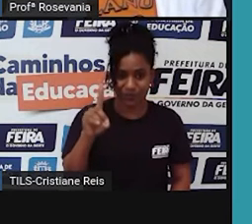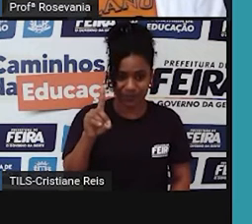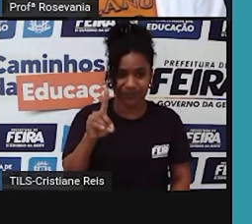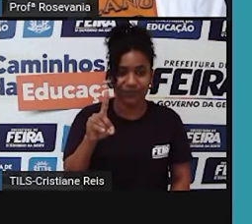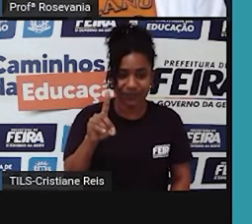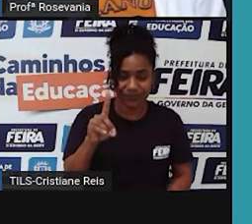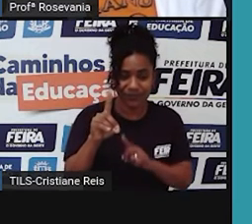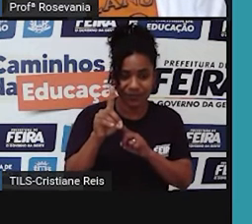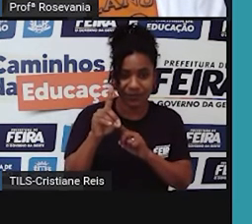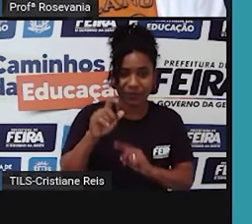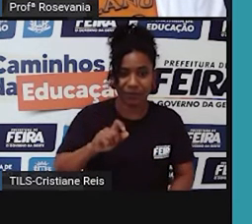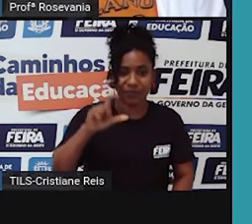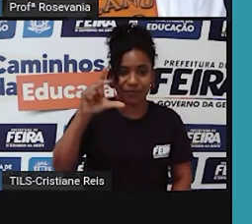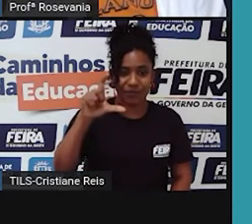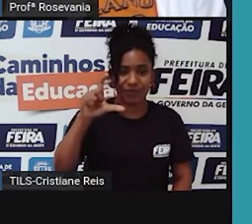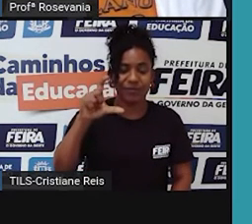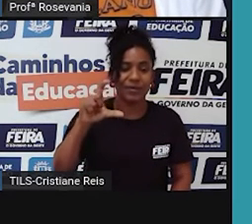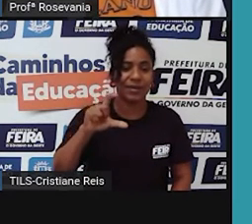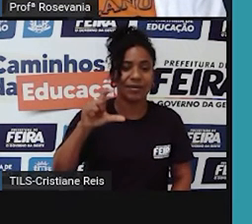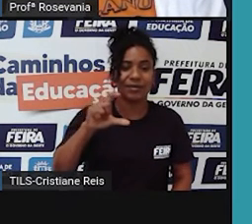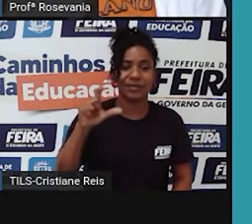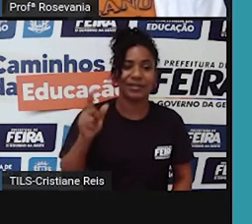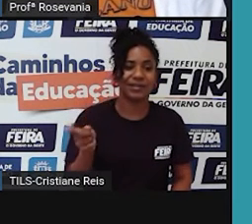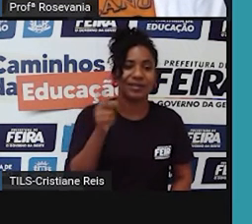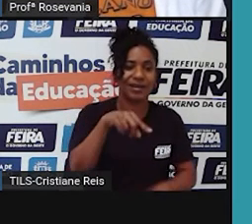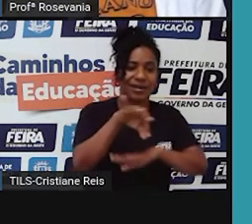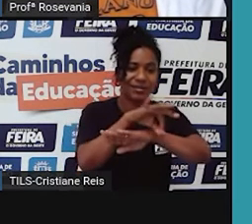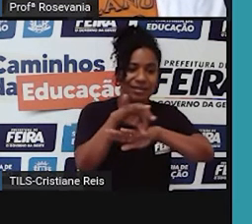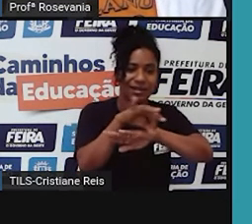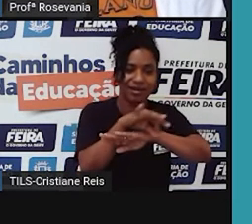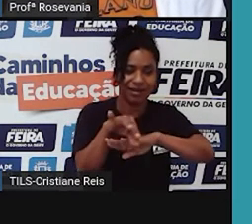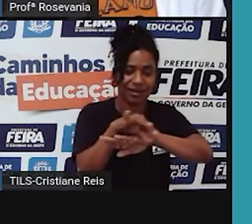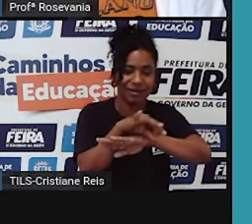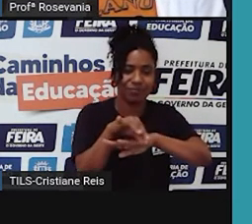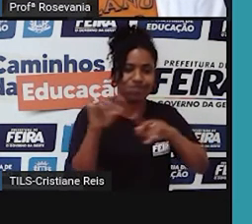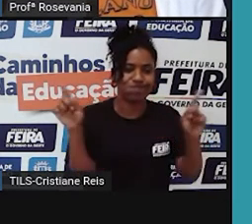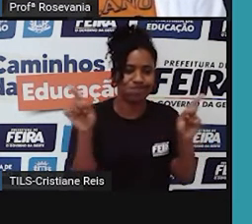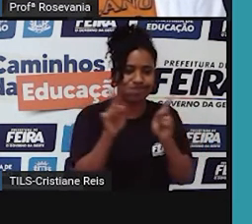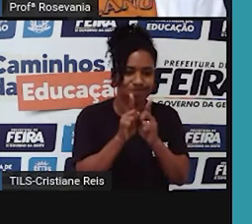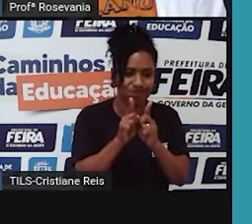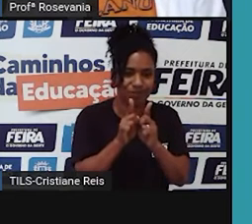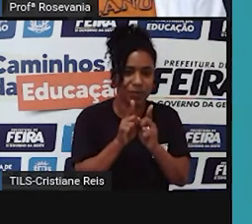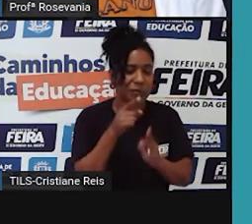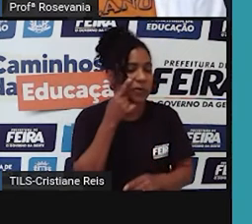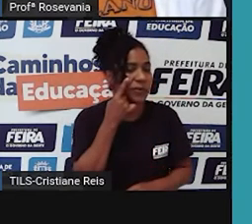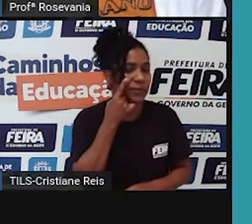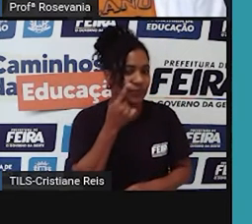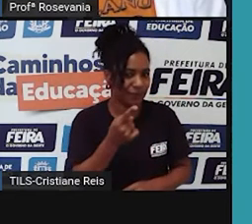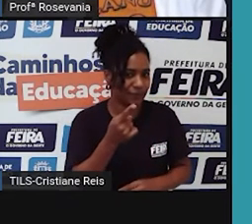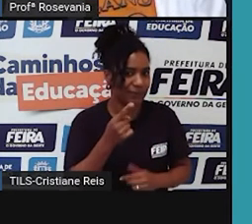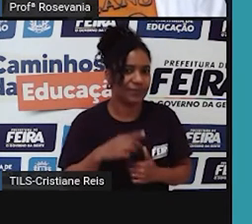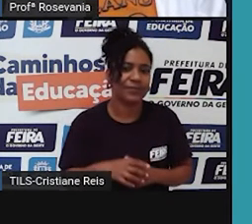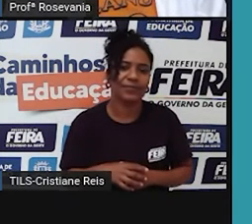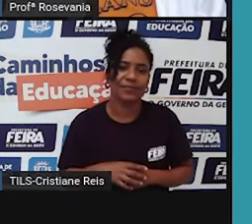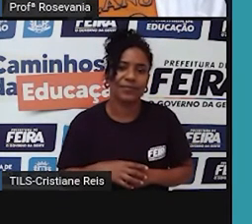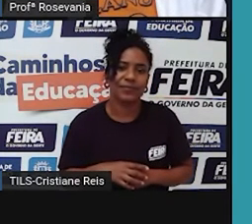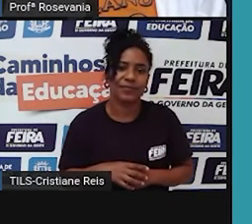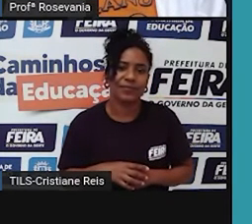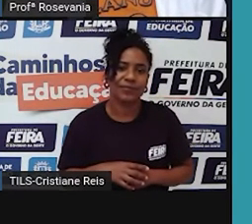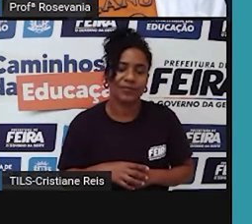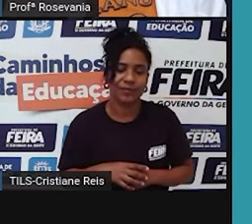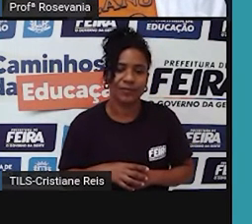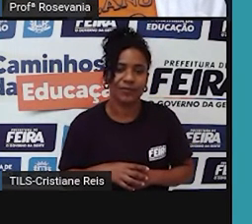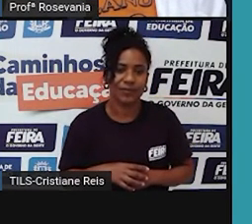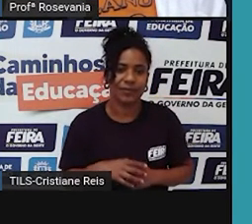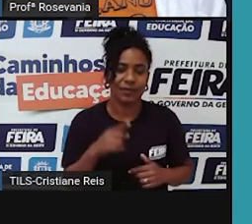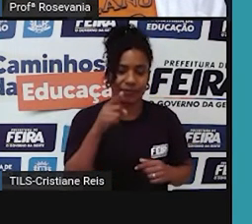o denominador, menor a escala, ou seja, menos detalhes. O que é que eu vou observar aqui? Quanto